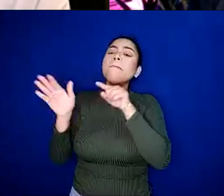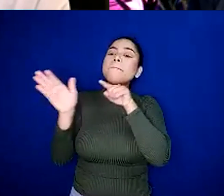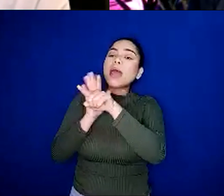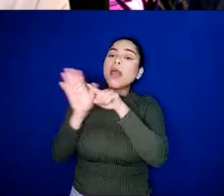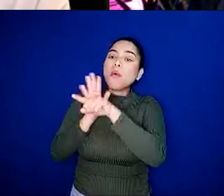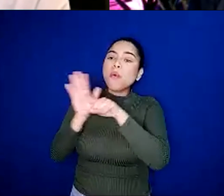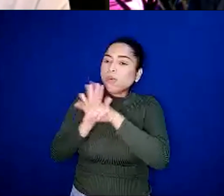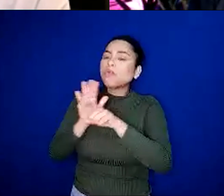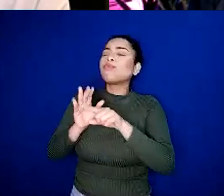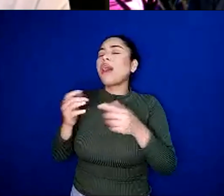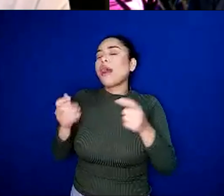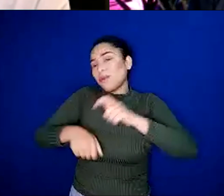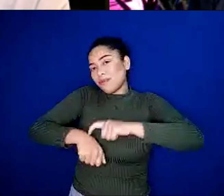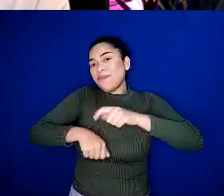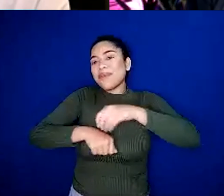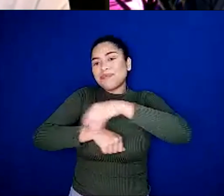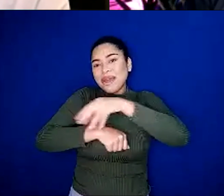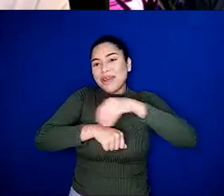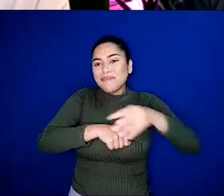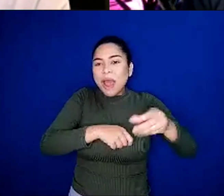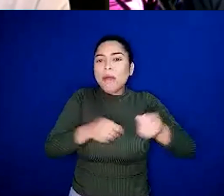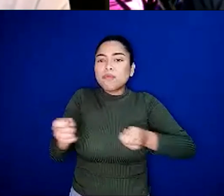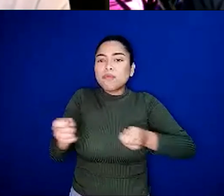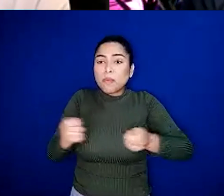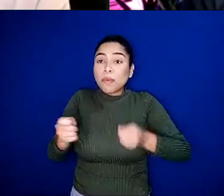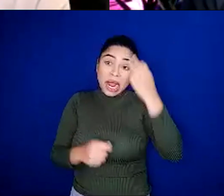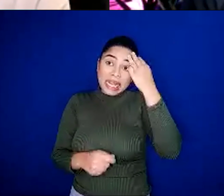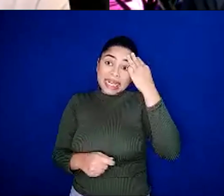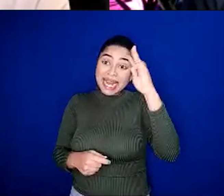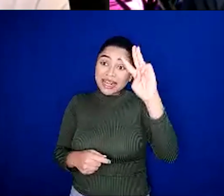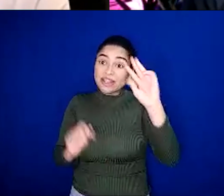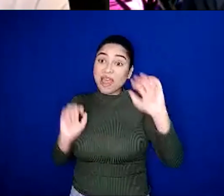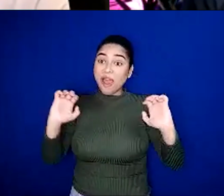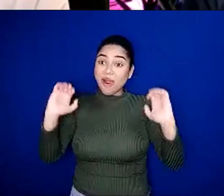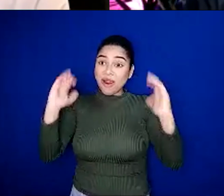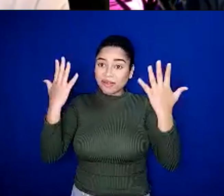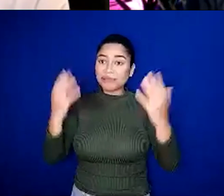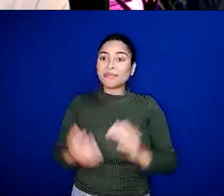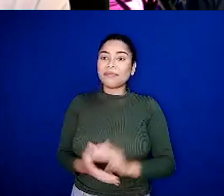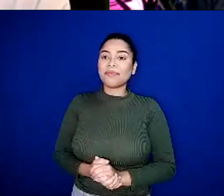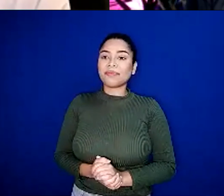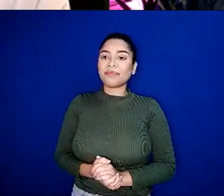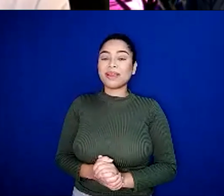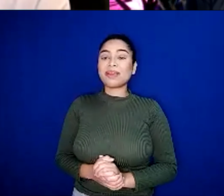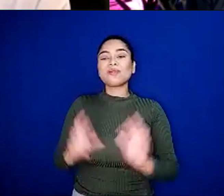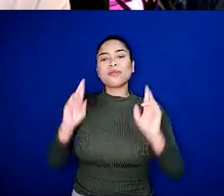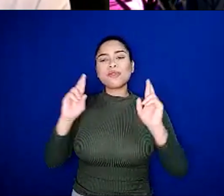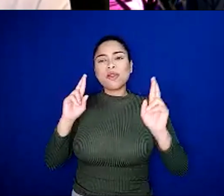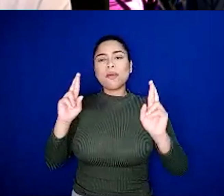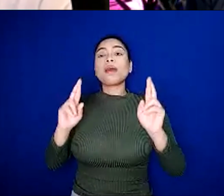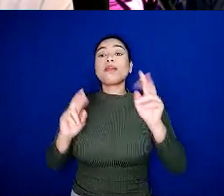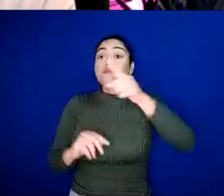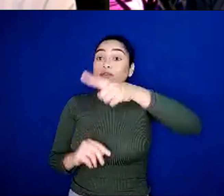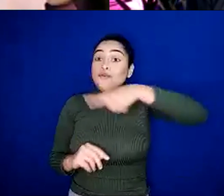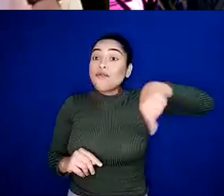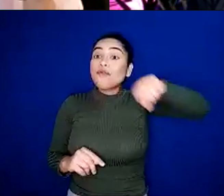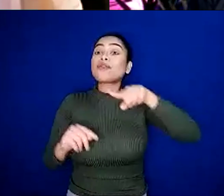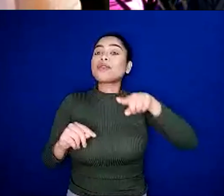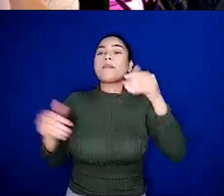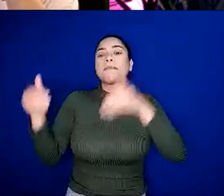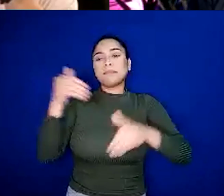essa medida em 3 dias e contamos muito com a participação de todos por aí